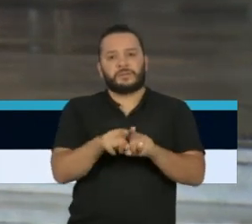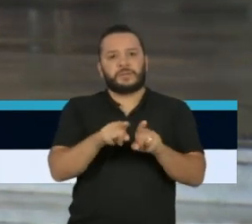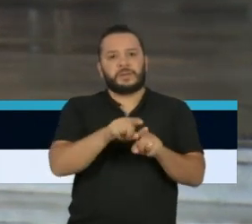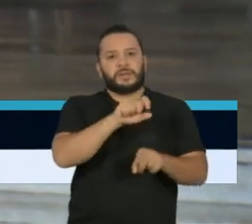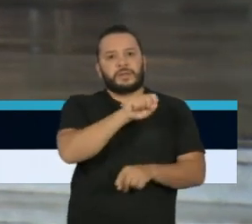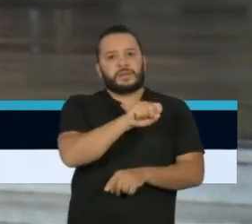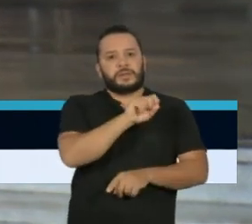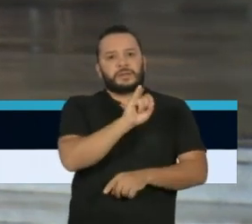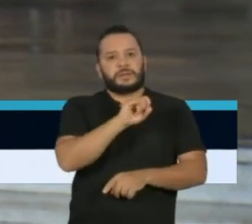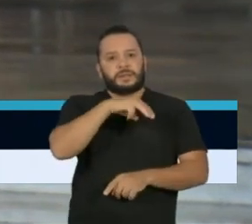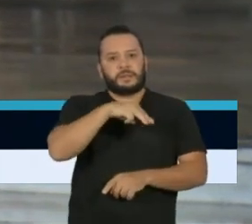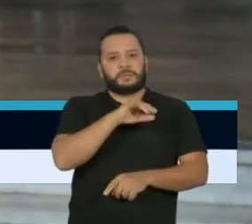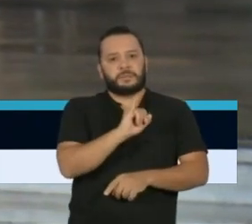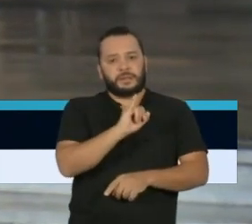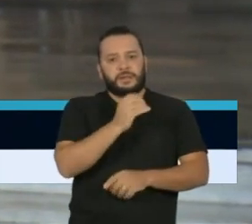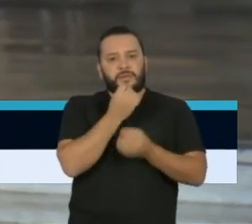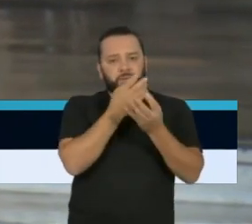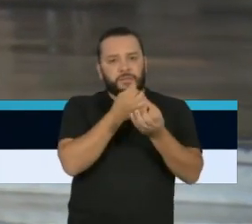Obrigado.